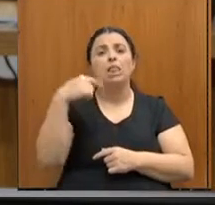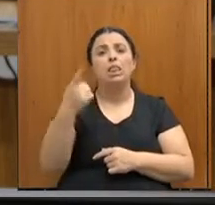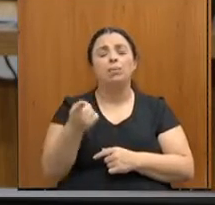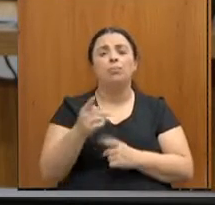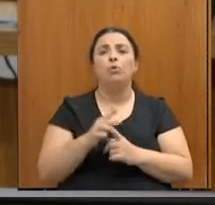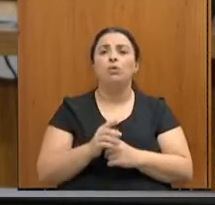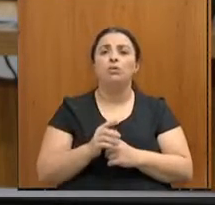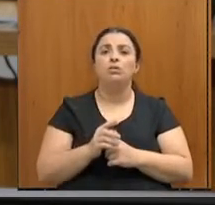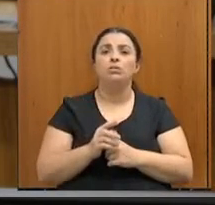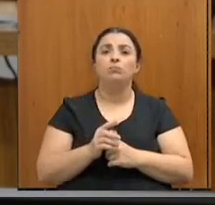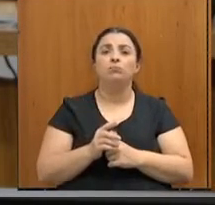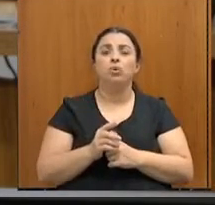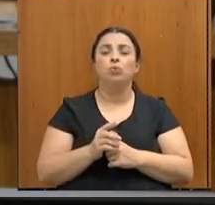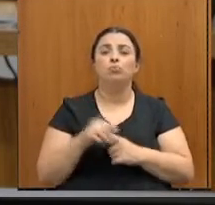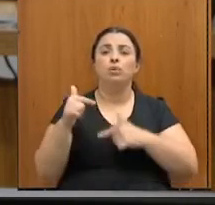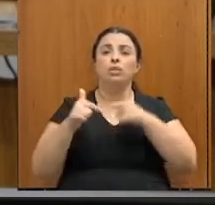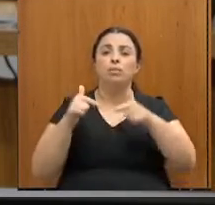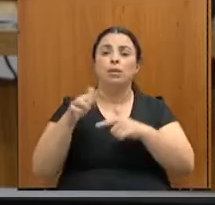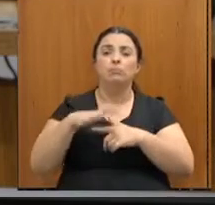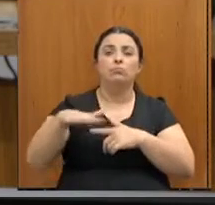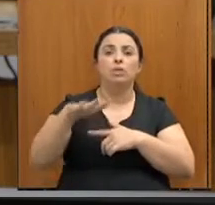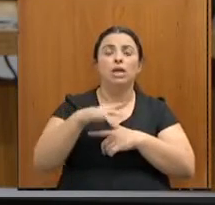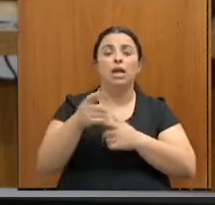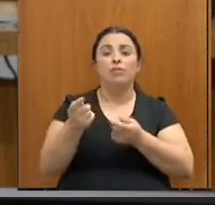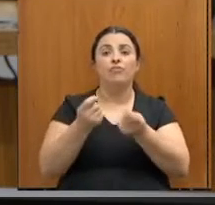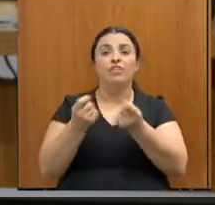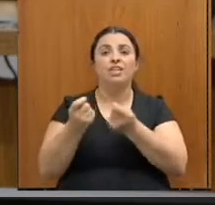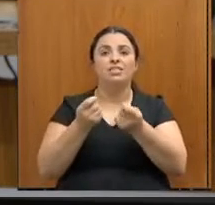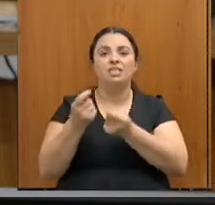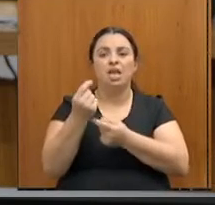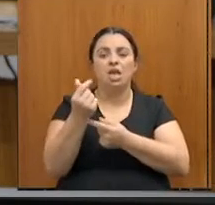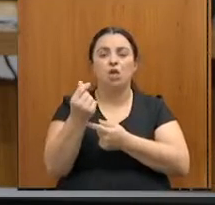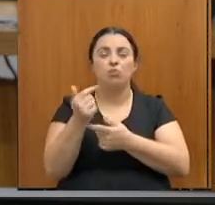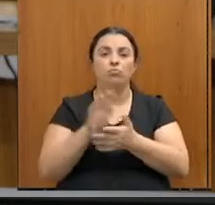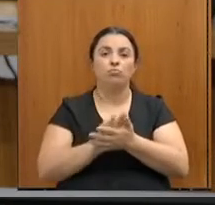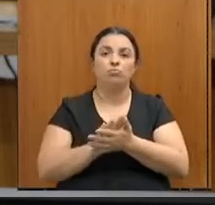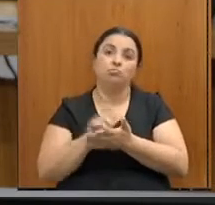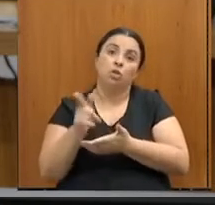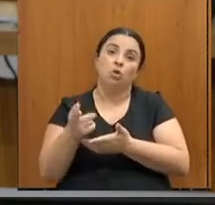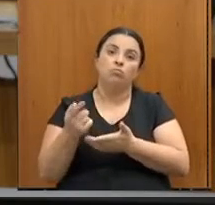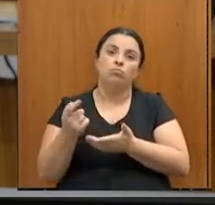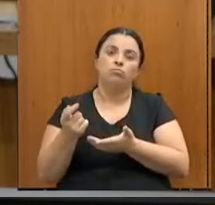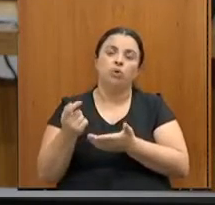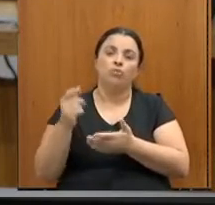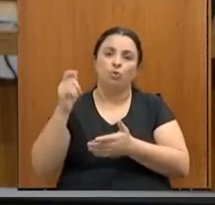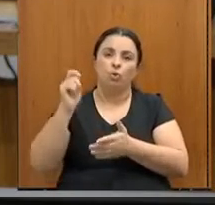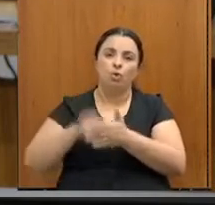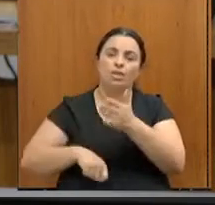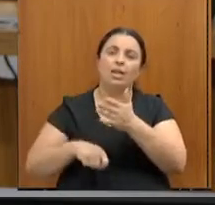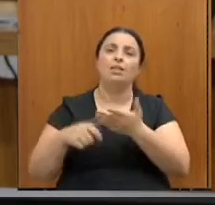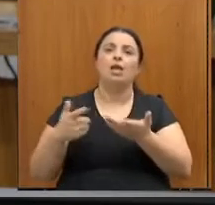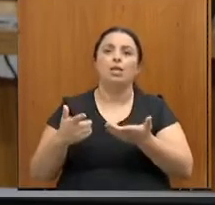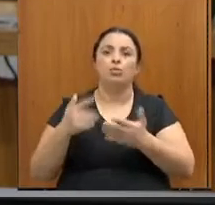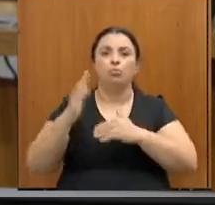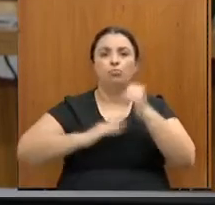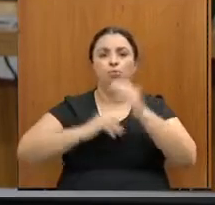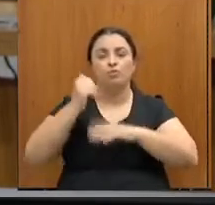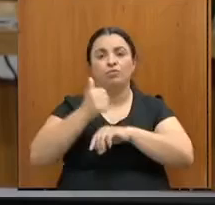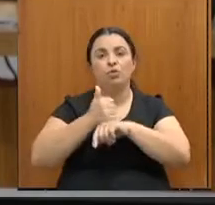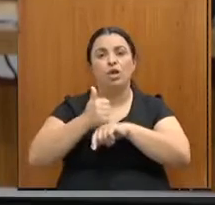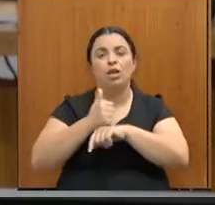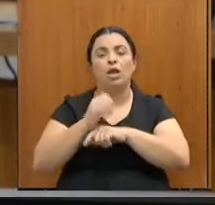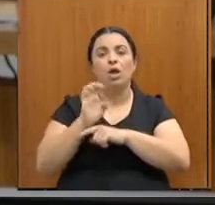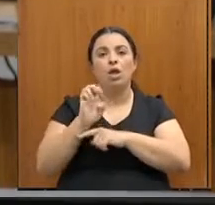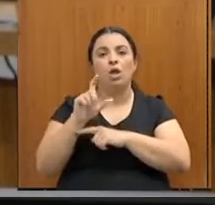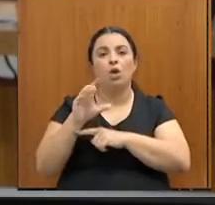o mercado financeiro Entrei como economista na área de departamento econômico